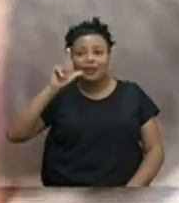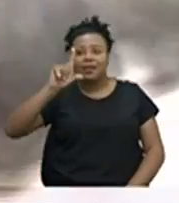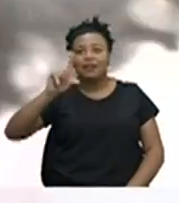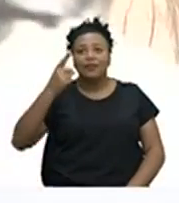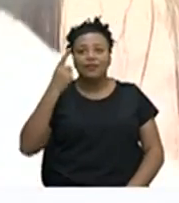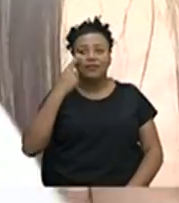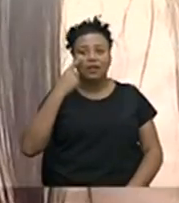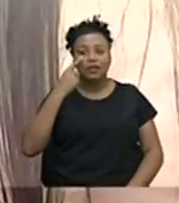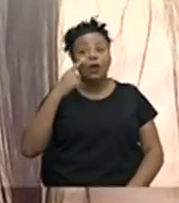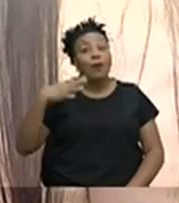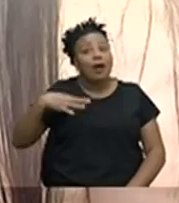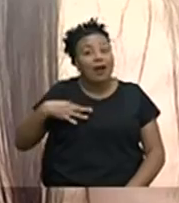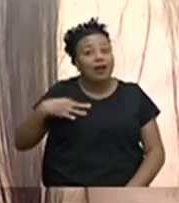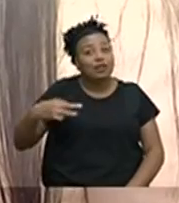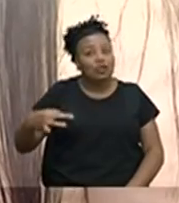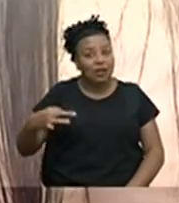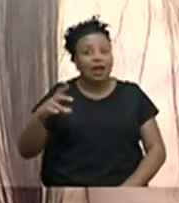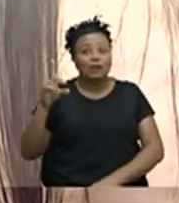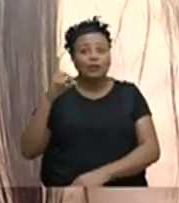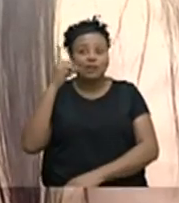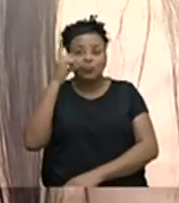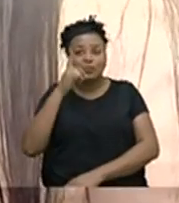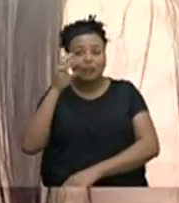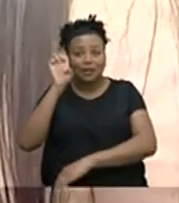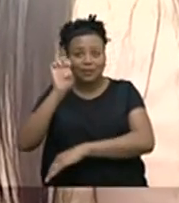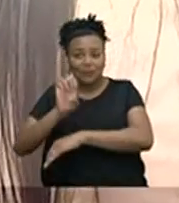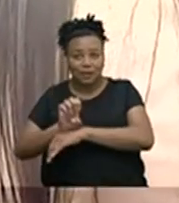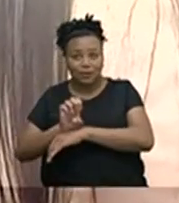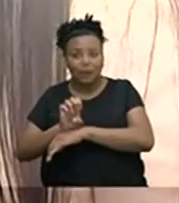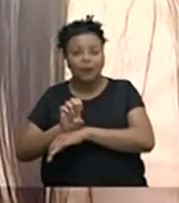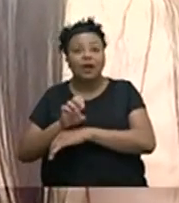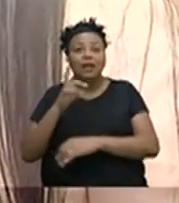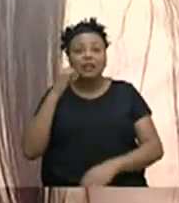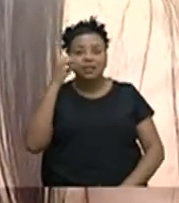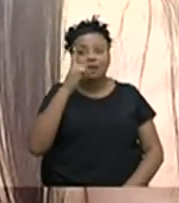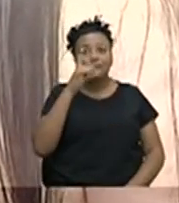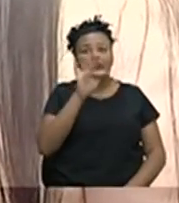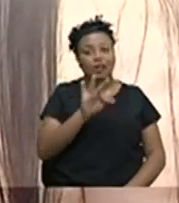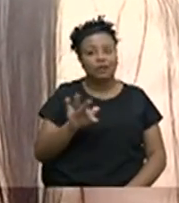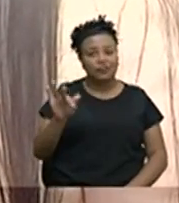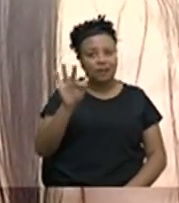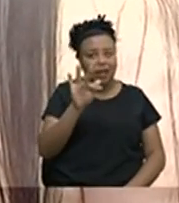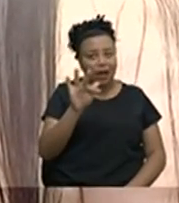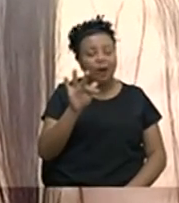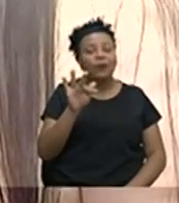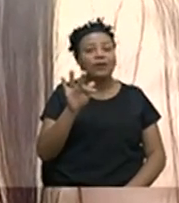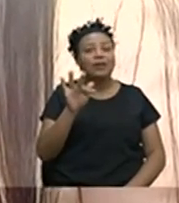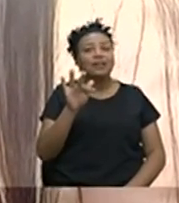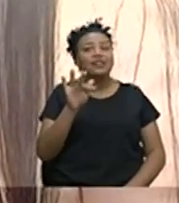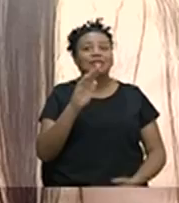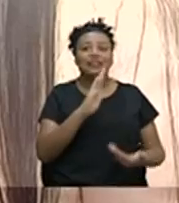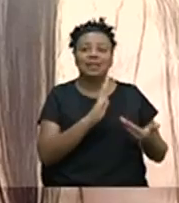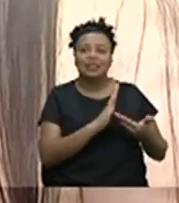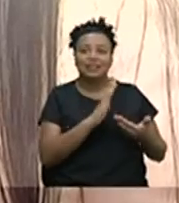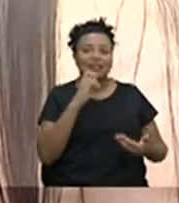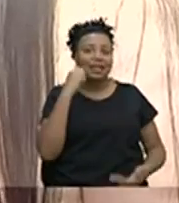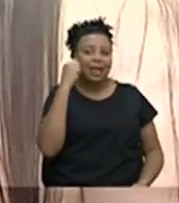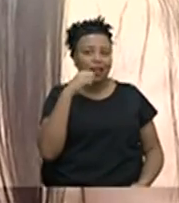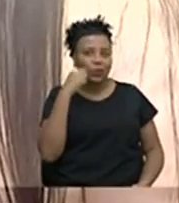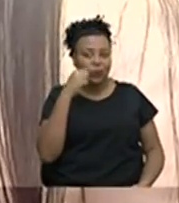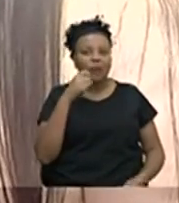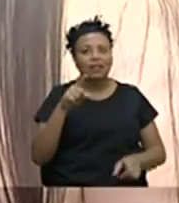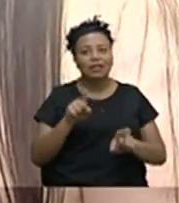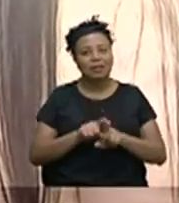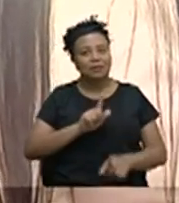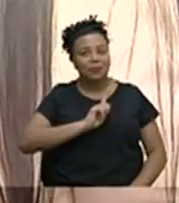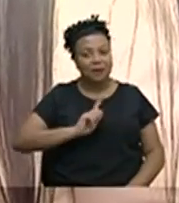Vejam, os candidatos a deputado estadual, deputado federal, Senado e governador.